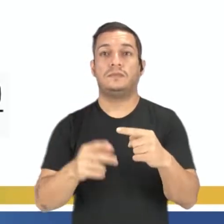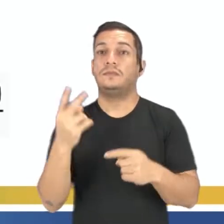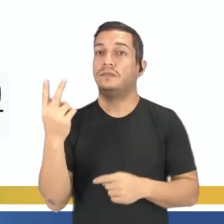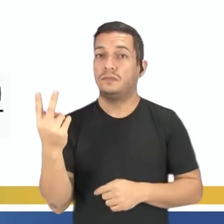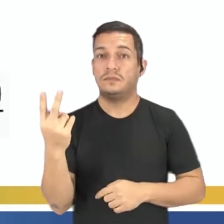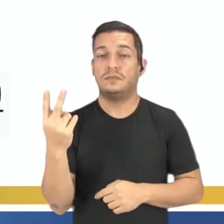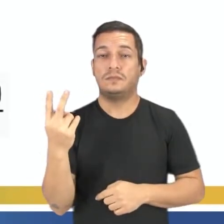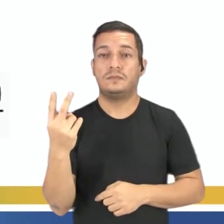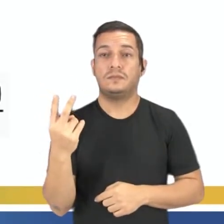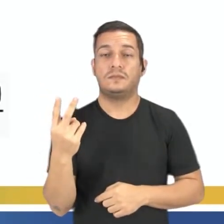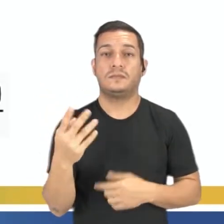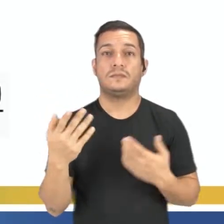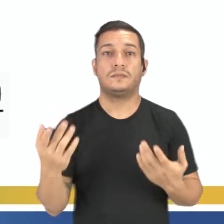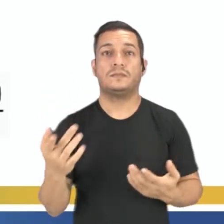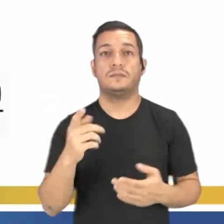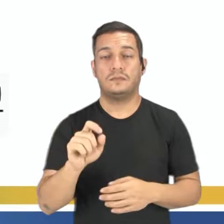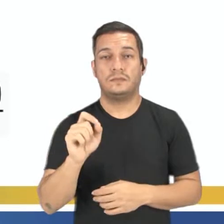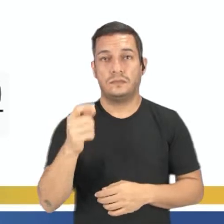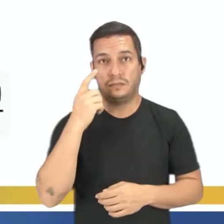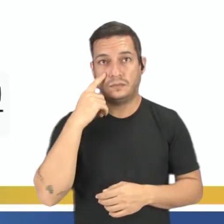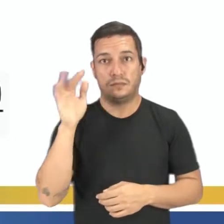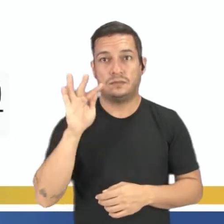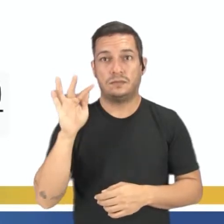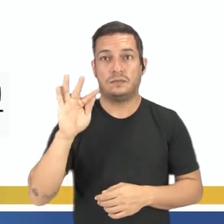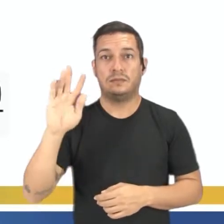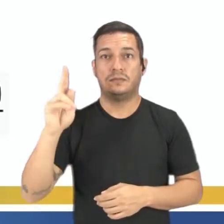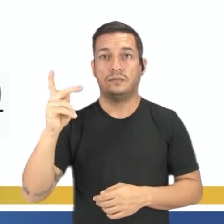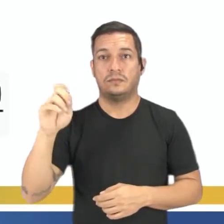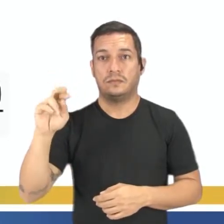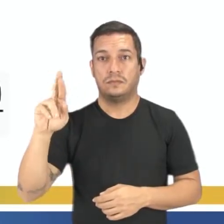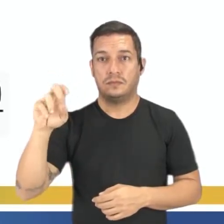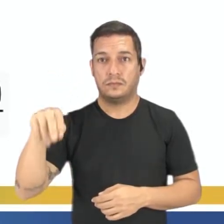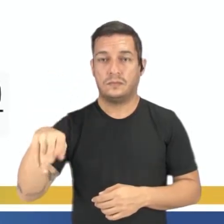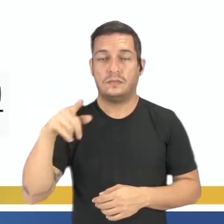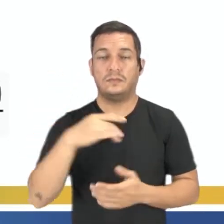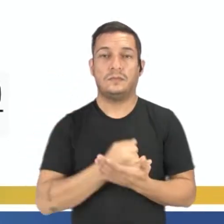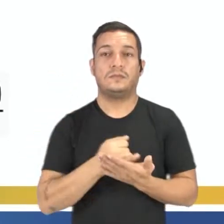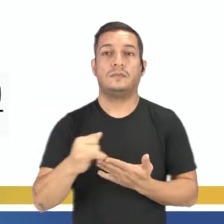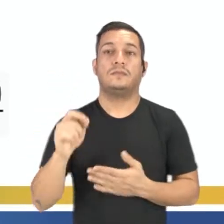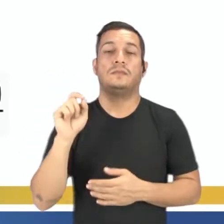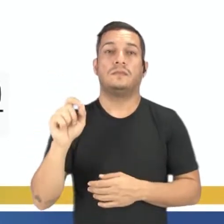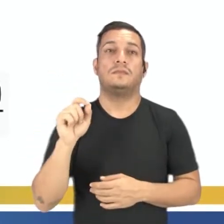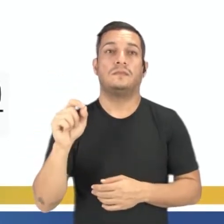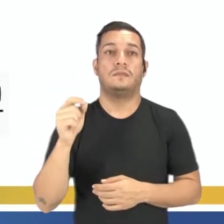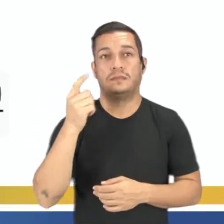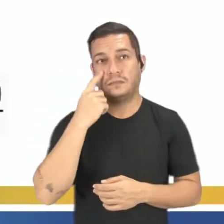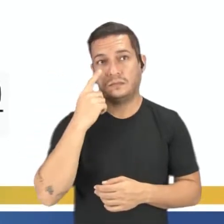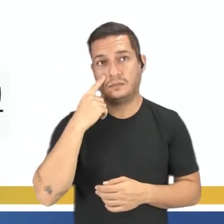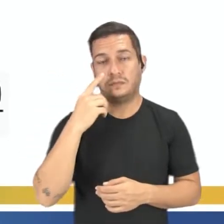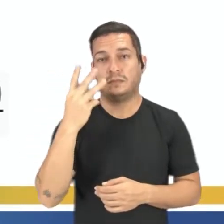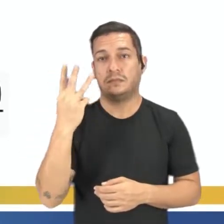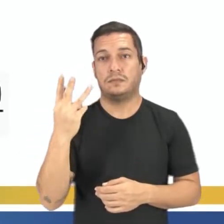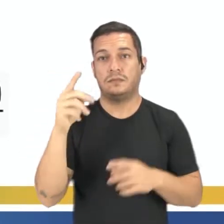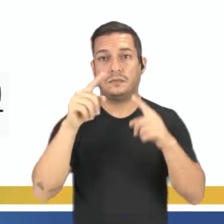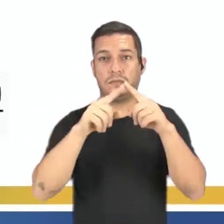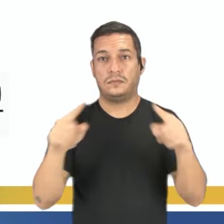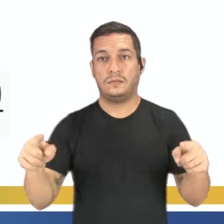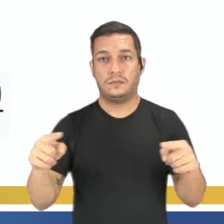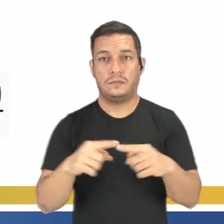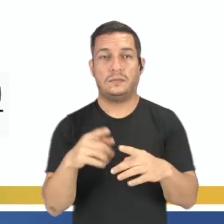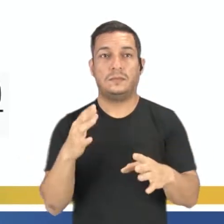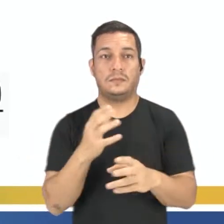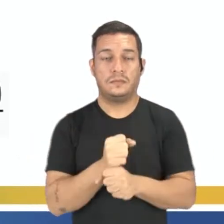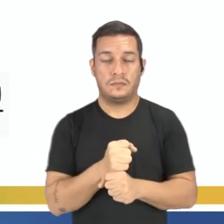2. Então, no caso da fórmula de Heron, vamos inicialmente, pegando os 3 lados,